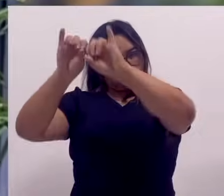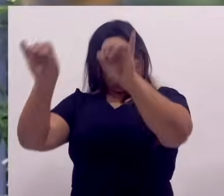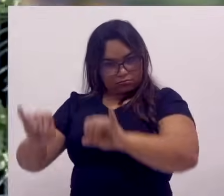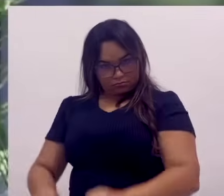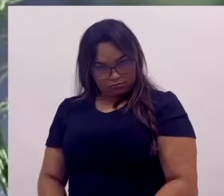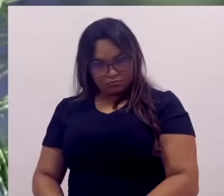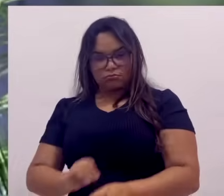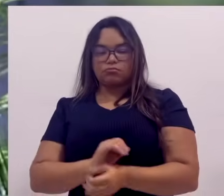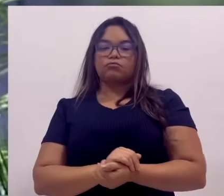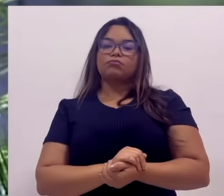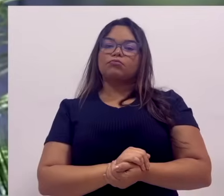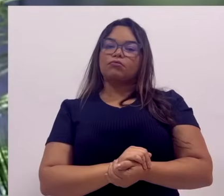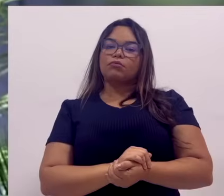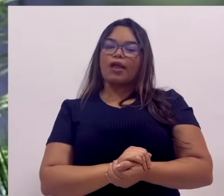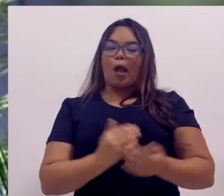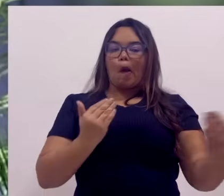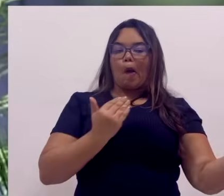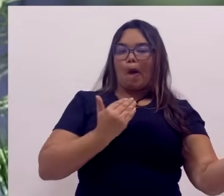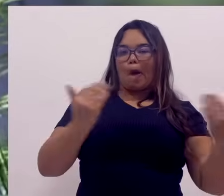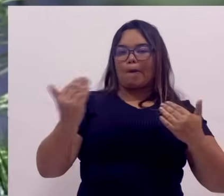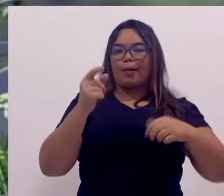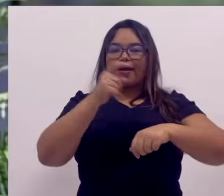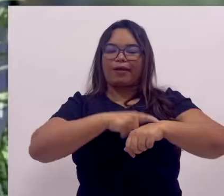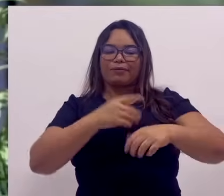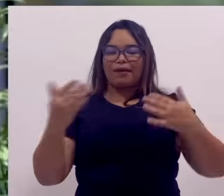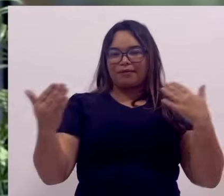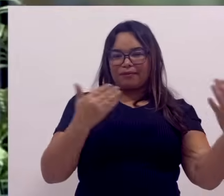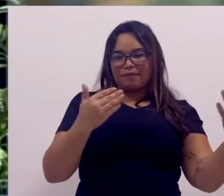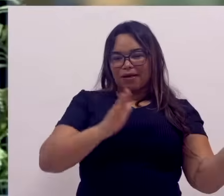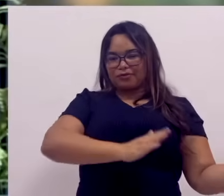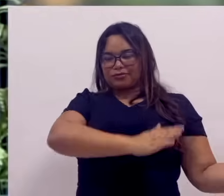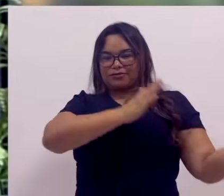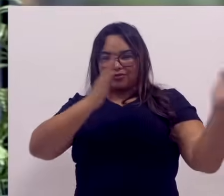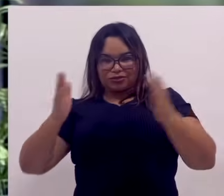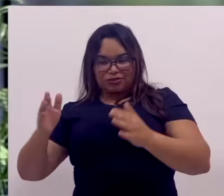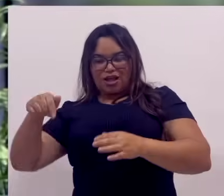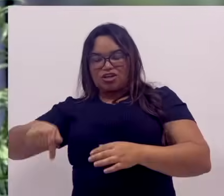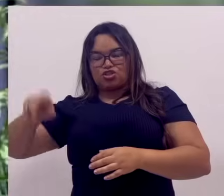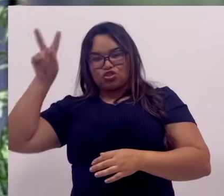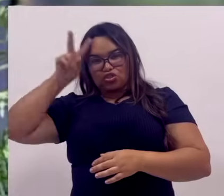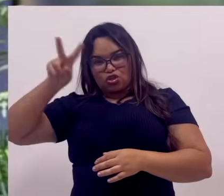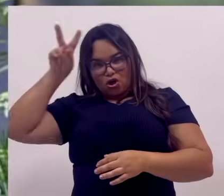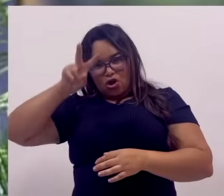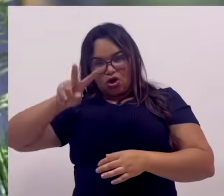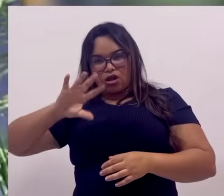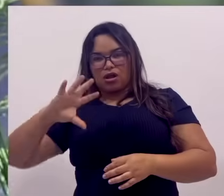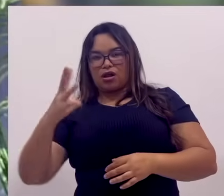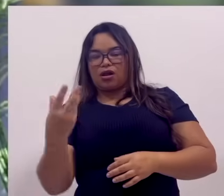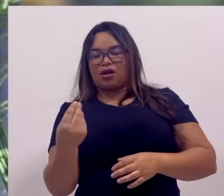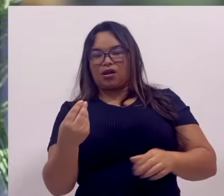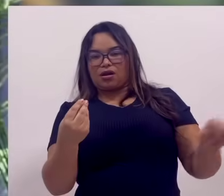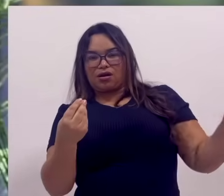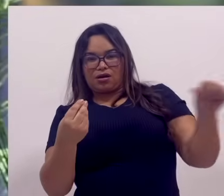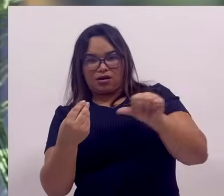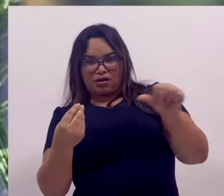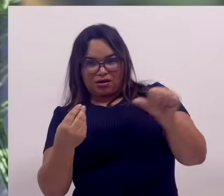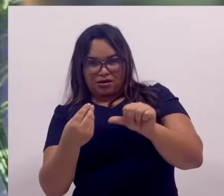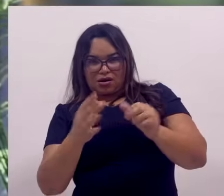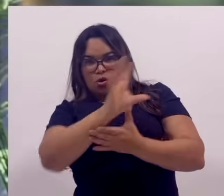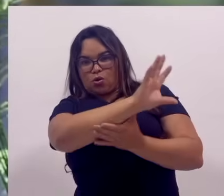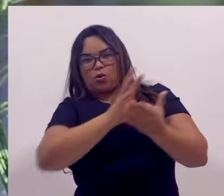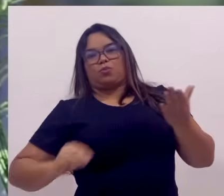e se casou com Jezabel. Em outras palavras, entrou em uma relação com o